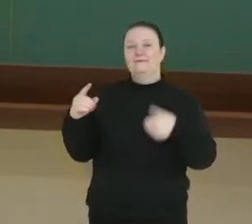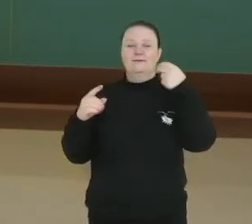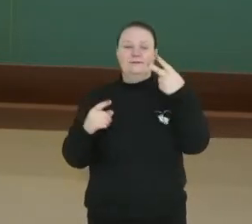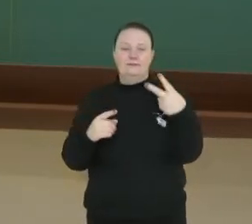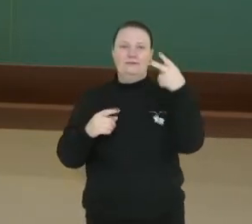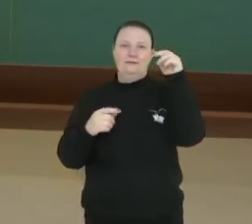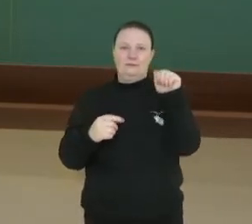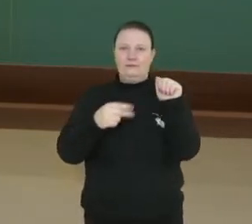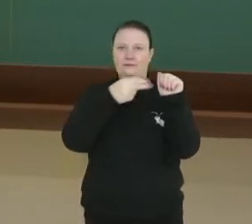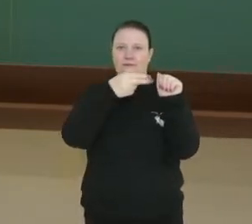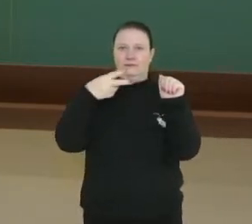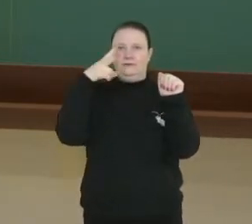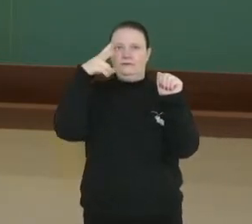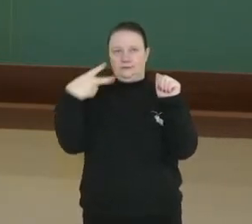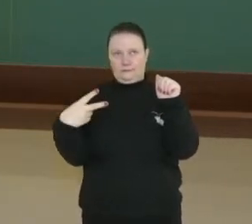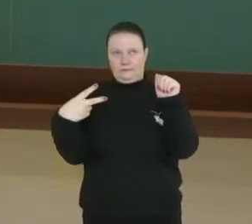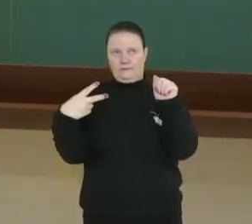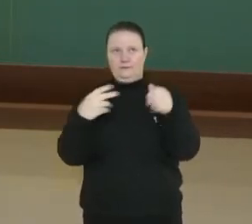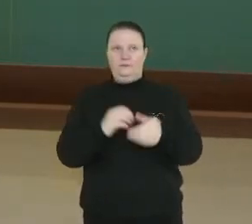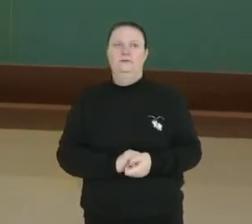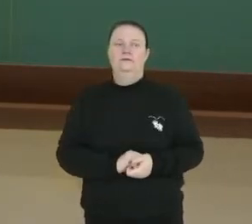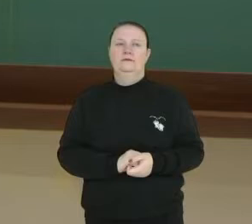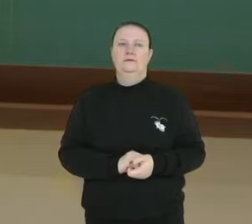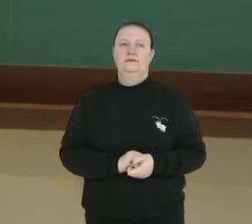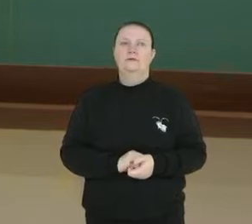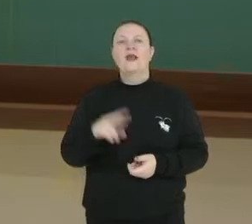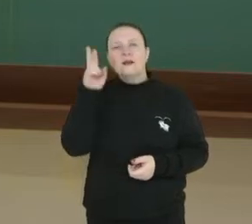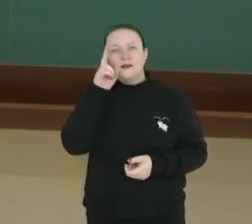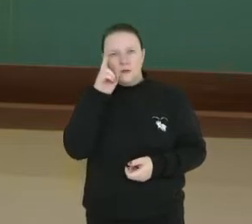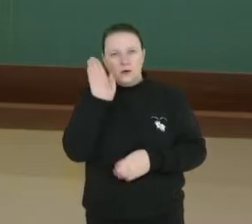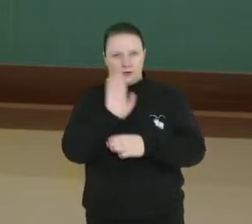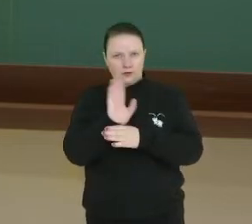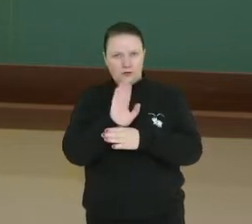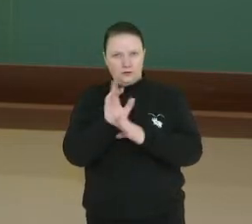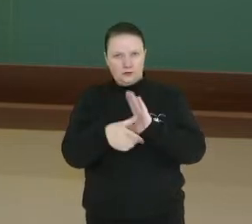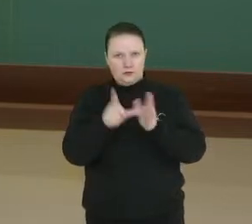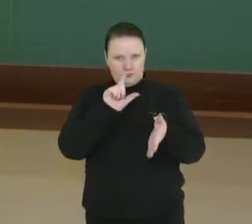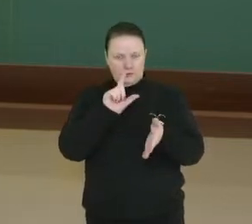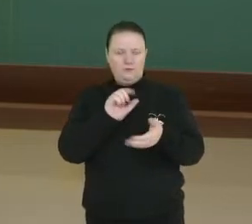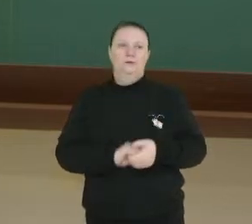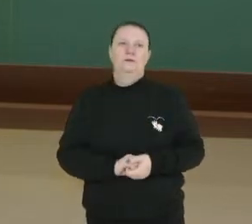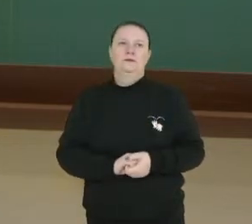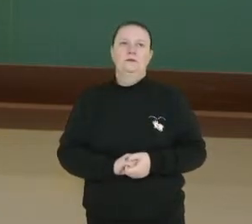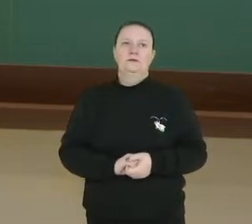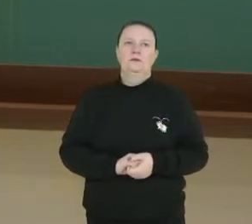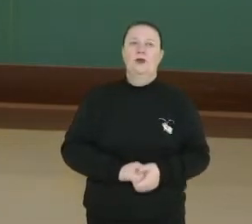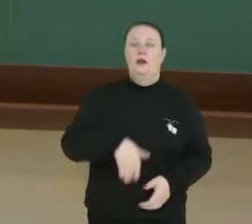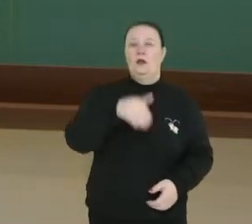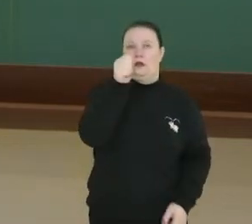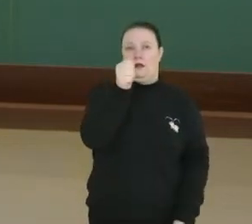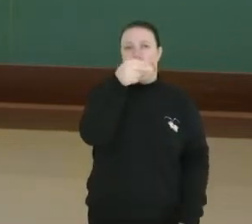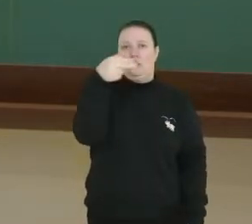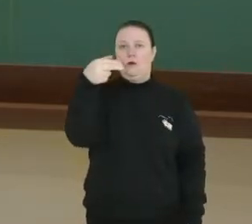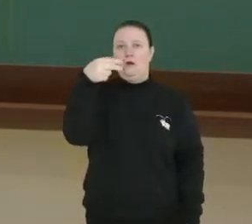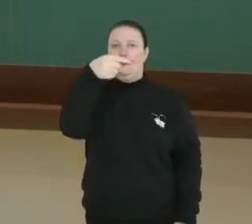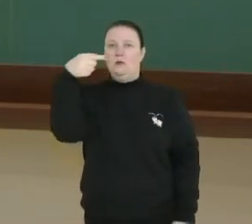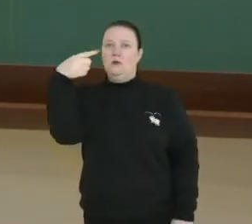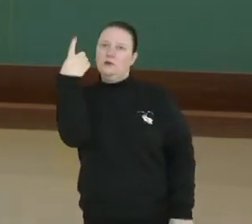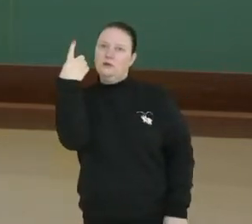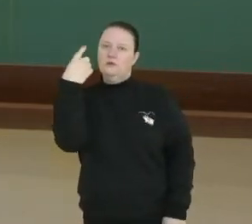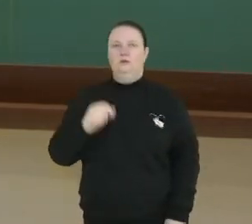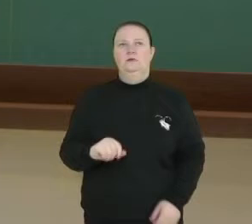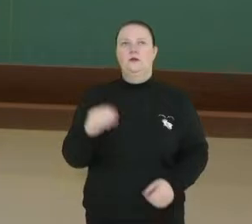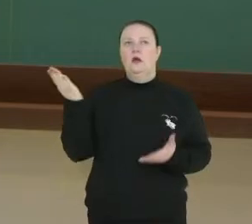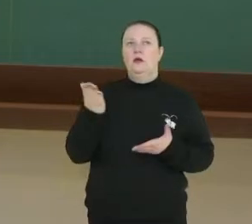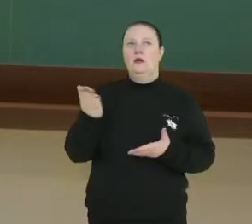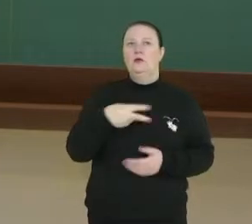Quem não lembra, a gente viu no vídeo anterior. Então, portanto, o a vale menos 1. Esse 2 aqui